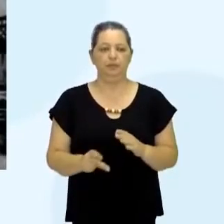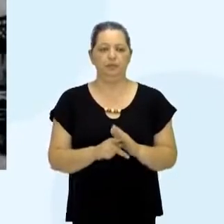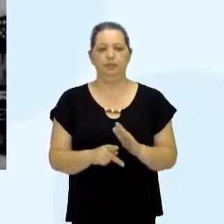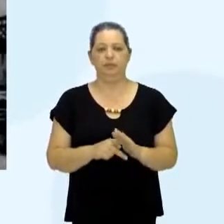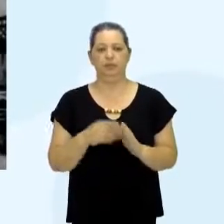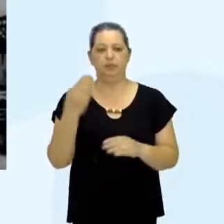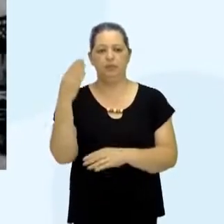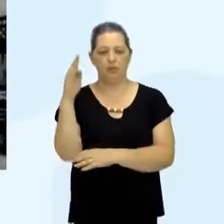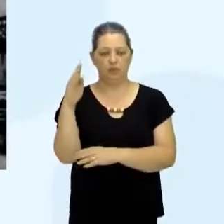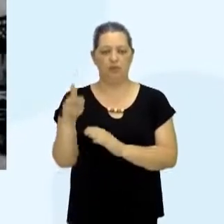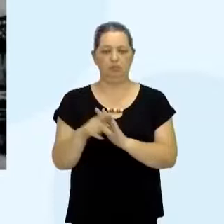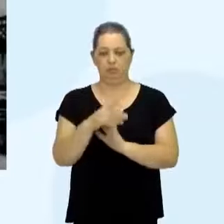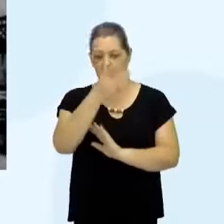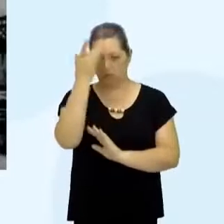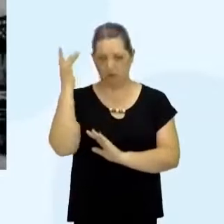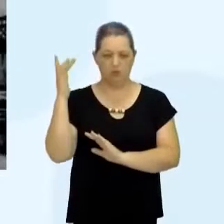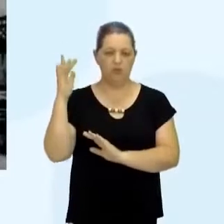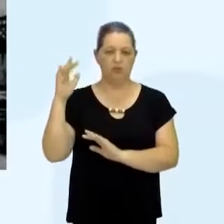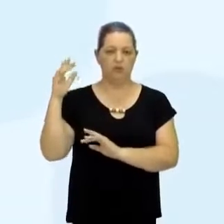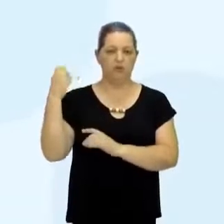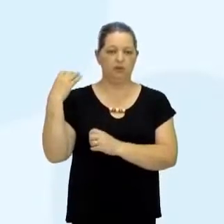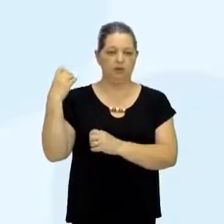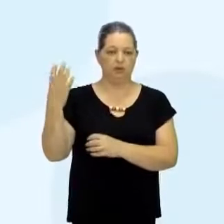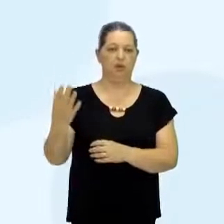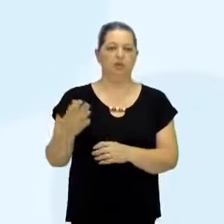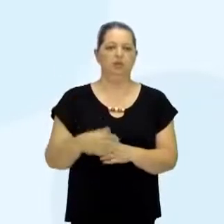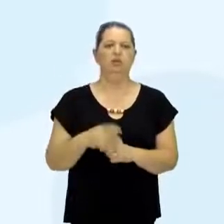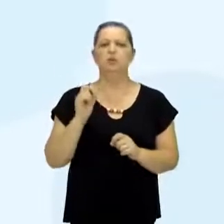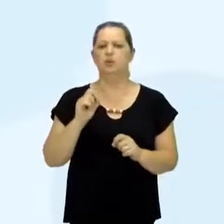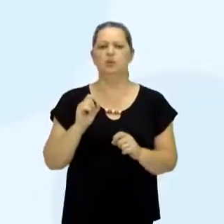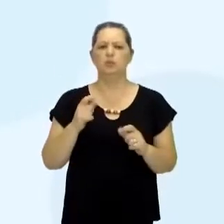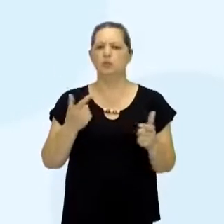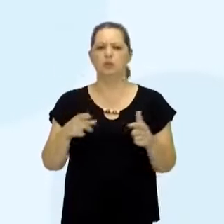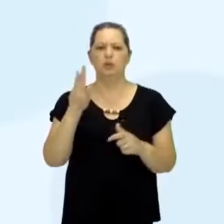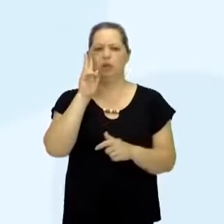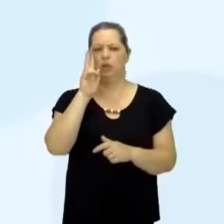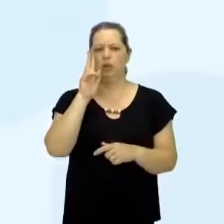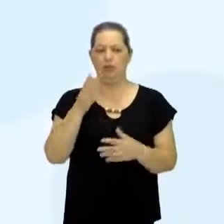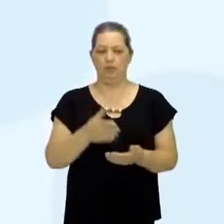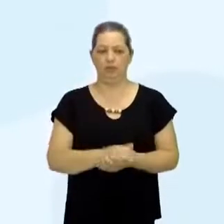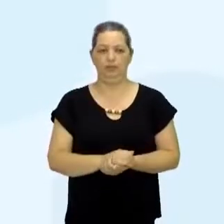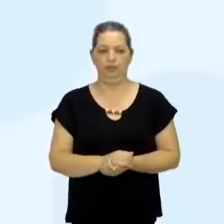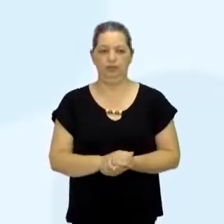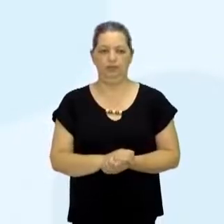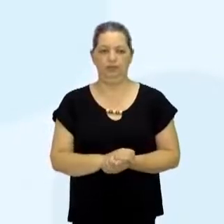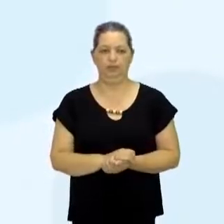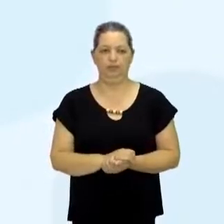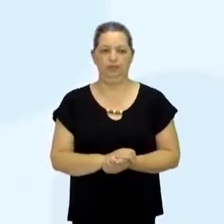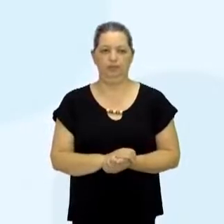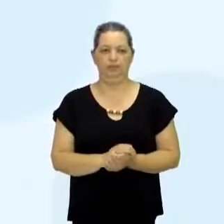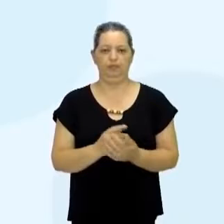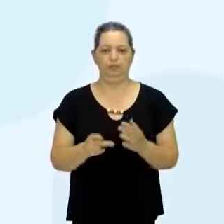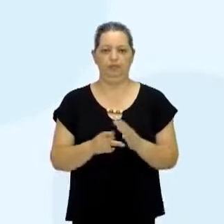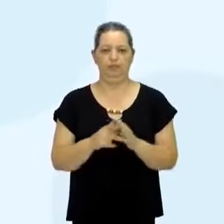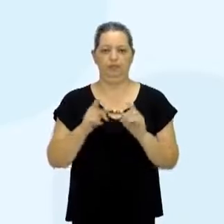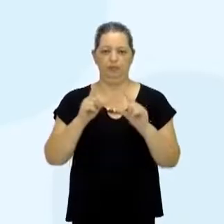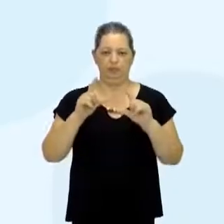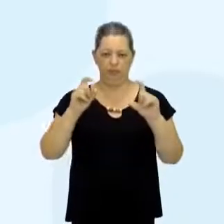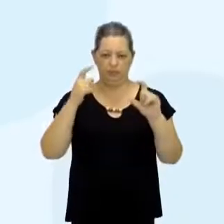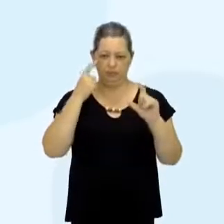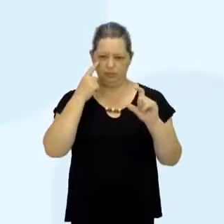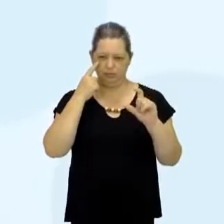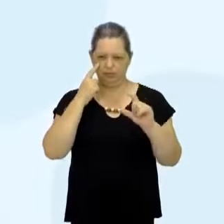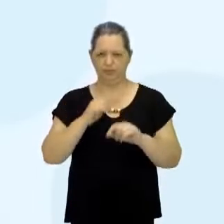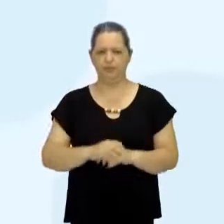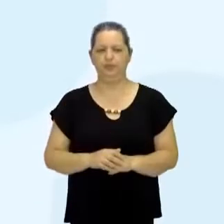do século XX. Troca para nós aqui que a gente vai ver aonde está a história. Né? Dá aquela apertadinha, Mafê.